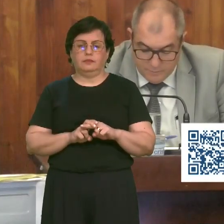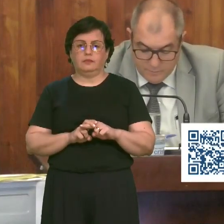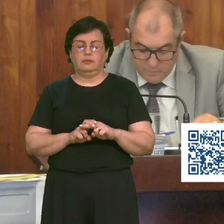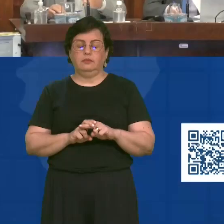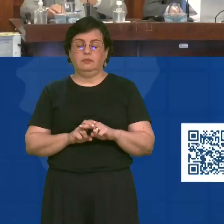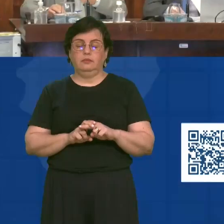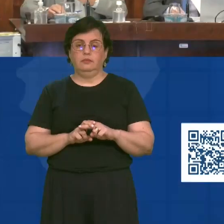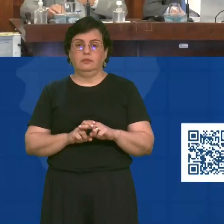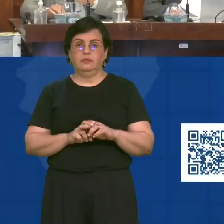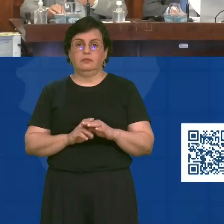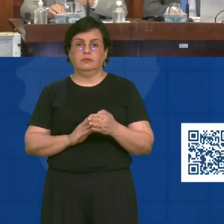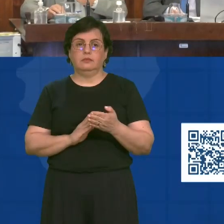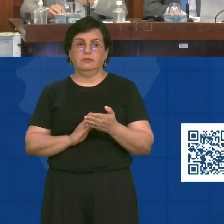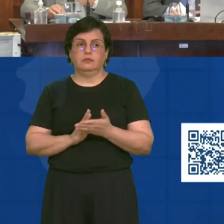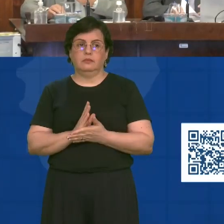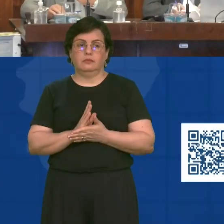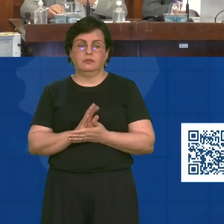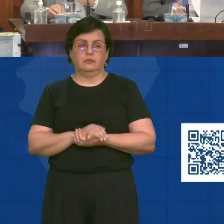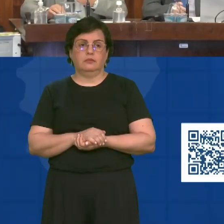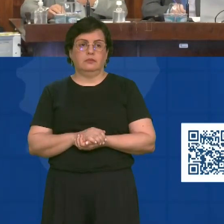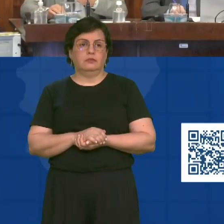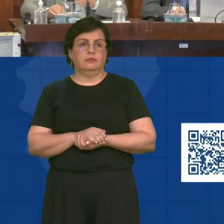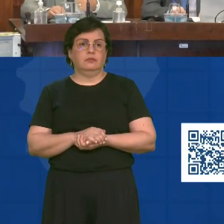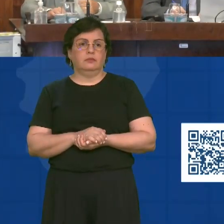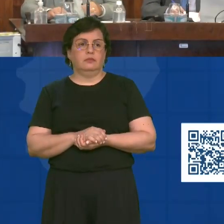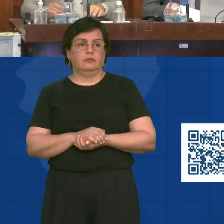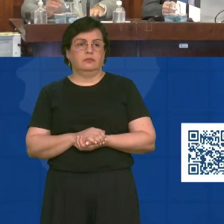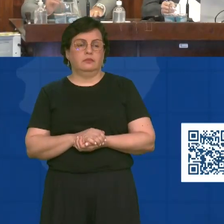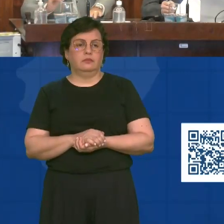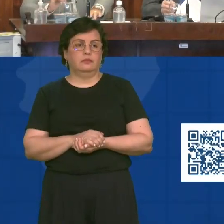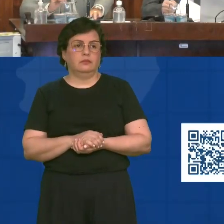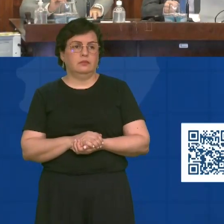permanece como se encontram requerimento aprovado